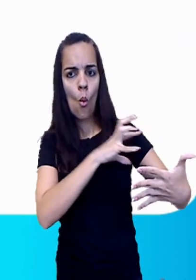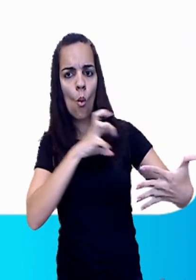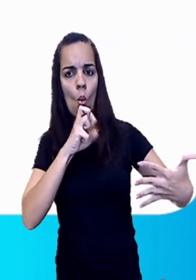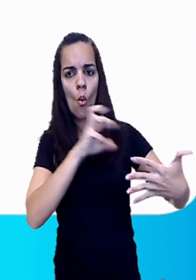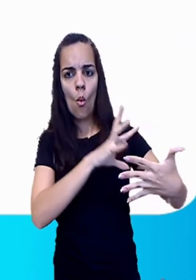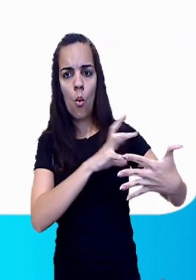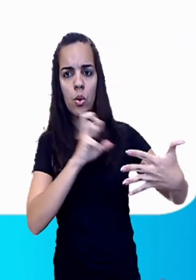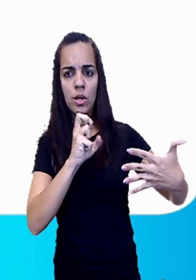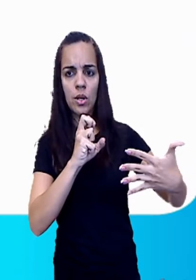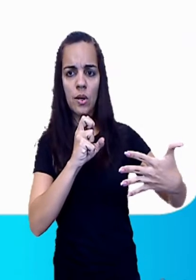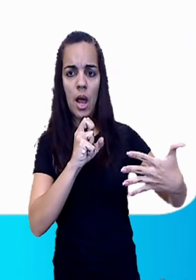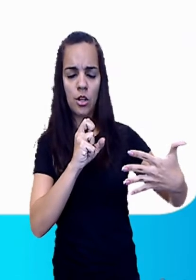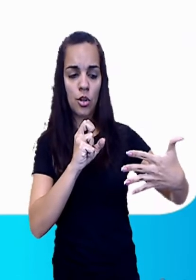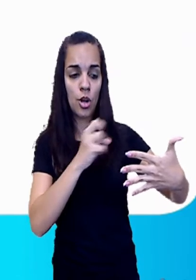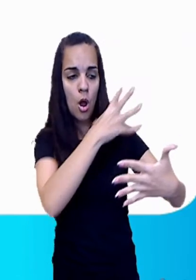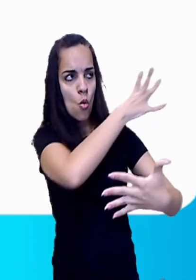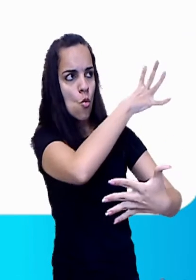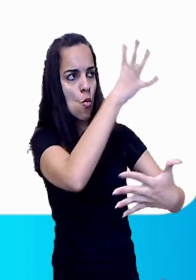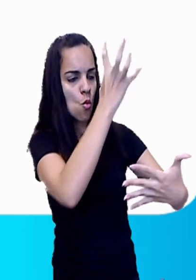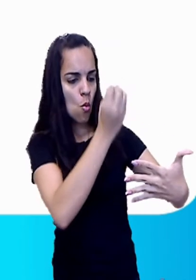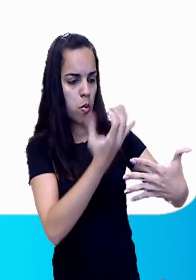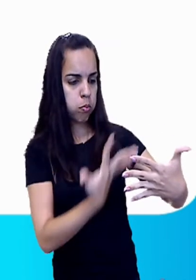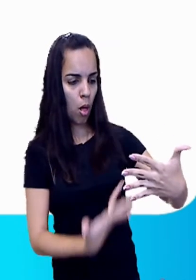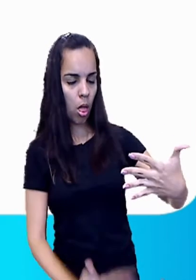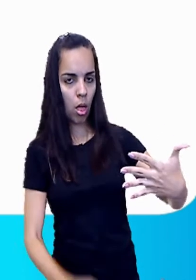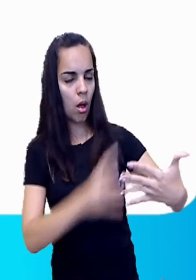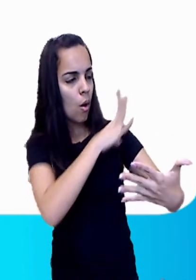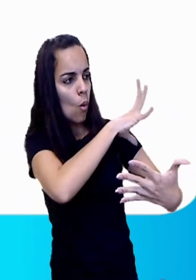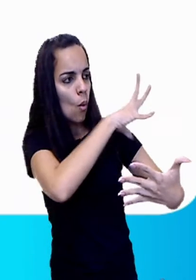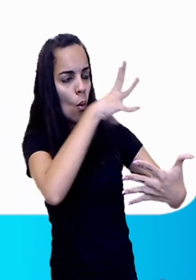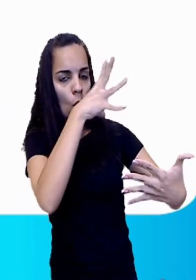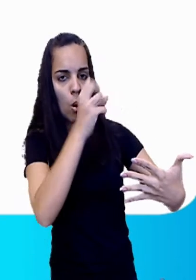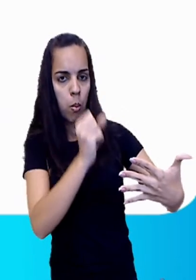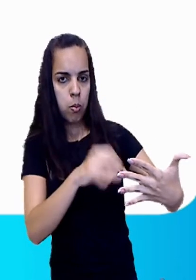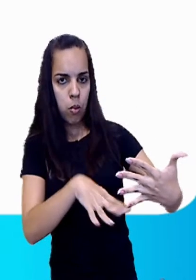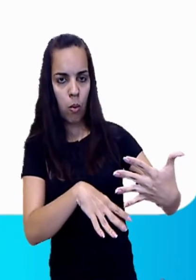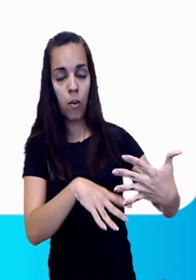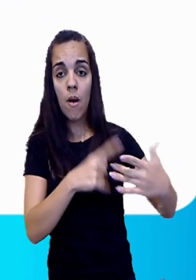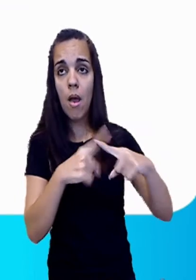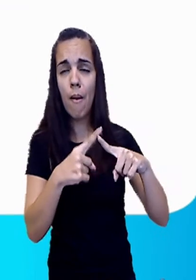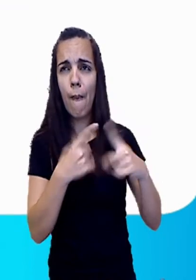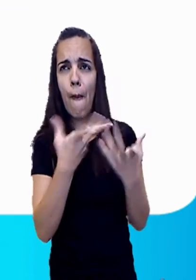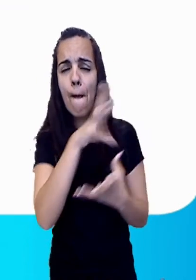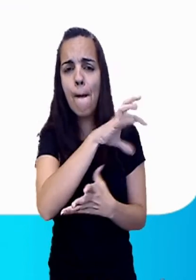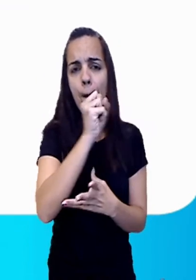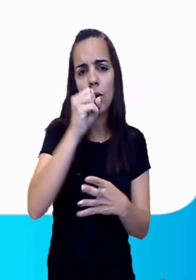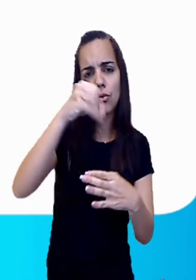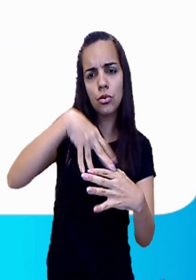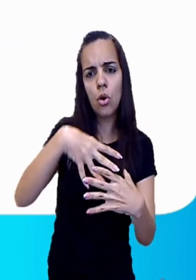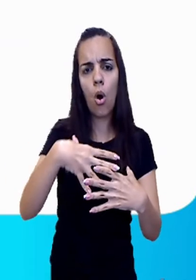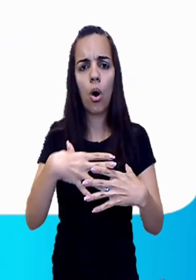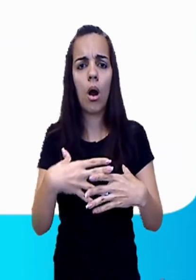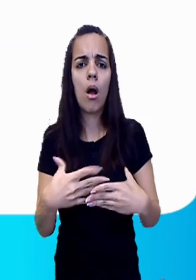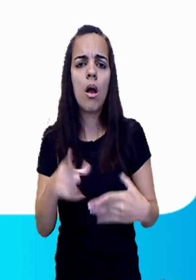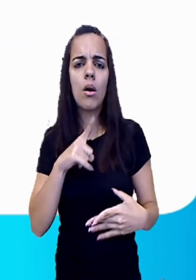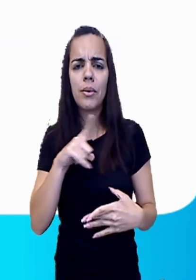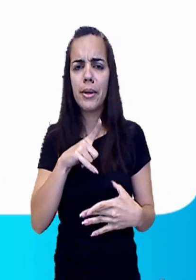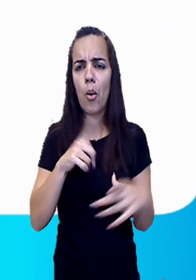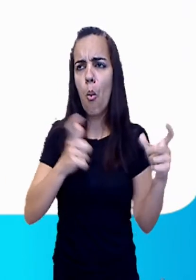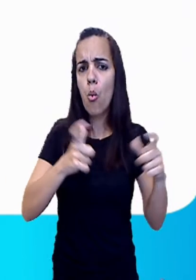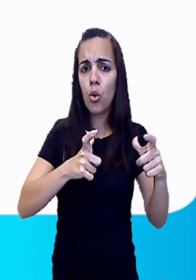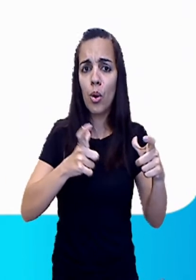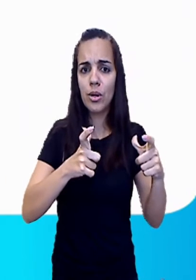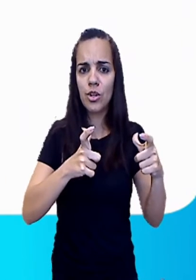depósito de resíduos. O que isso quer dizer? Nomes muito difíceis e tal. Isso quer dizer que eles fizeram um local,